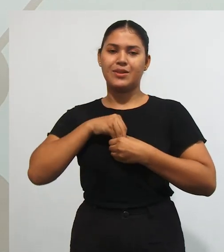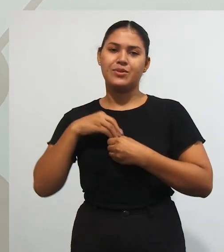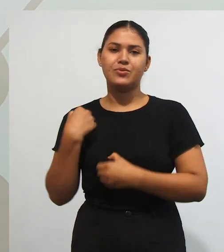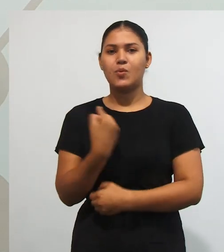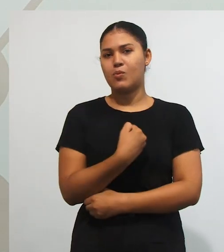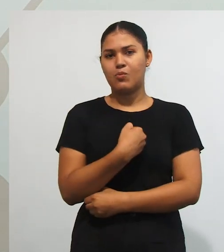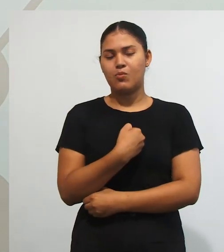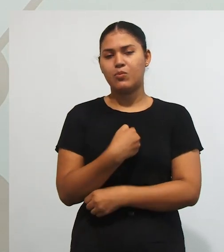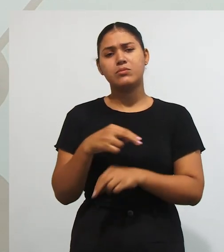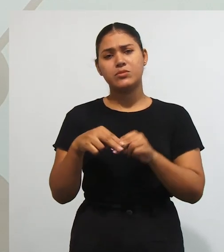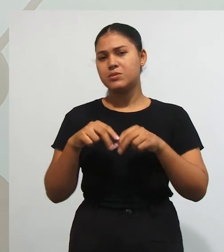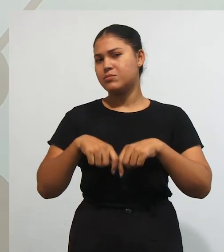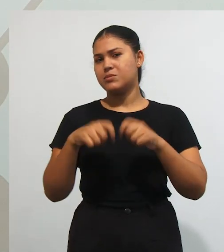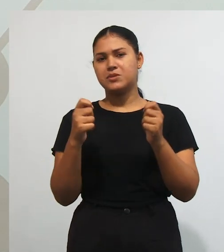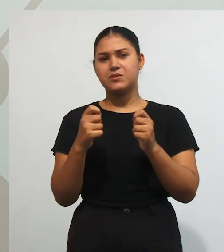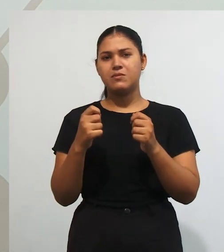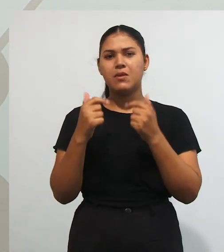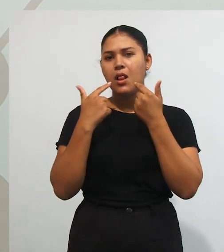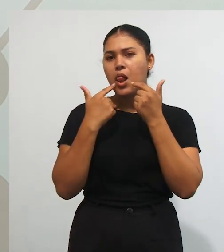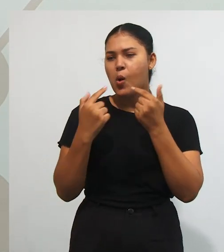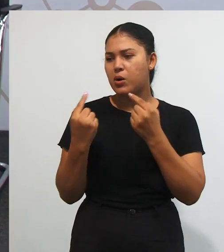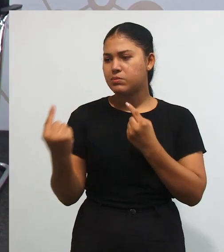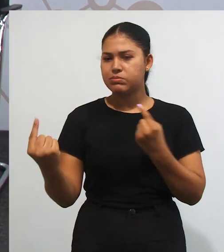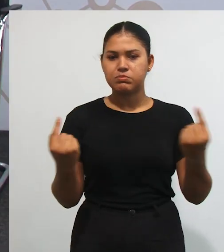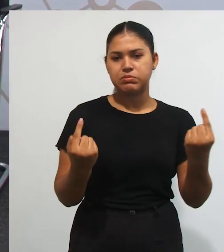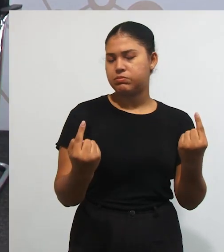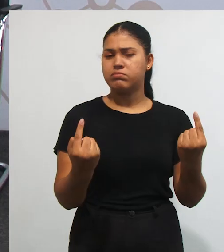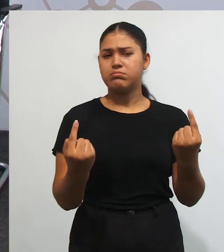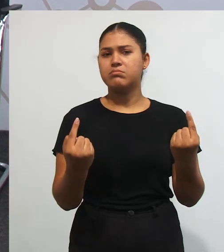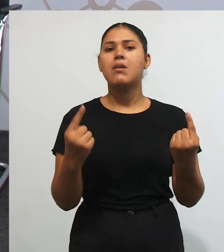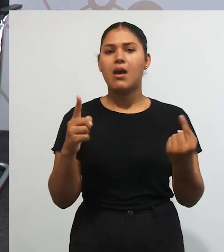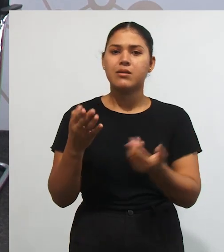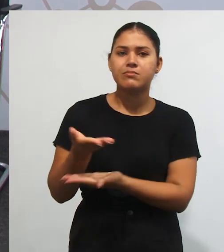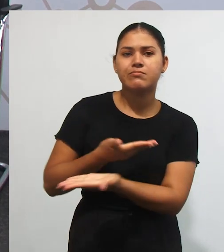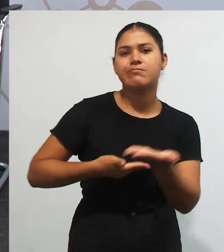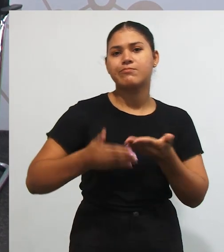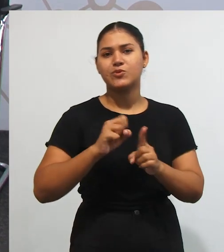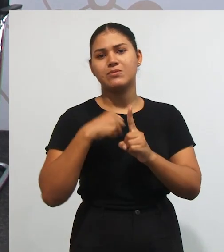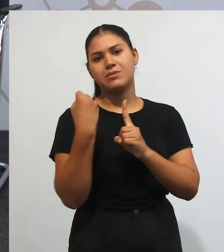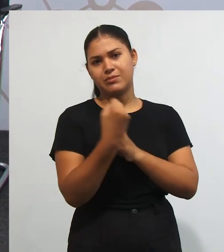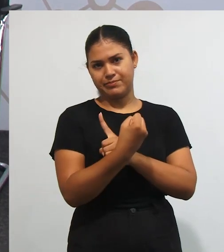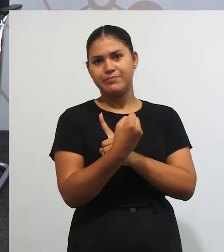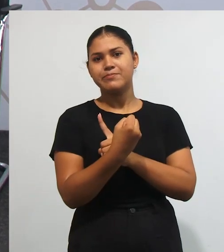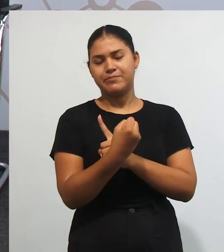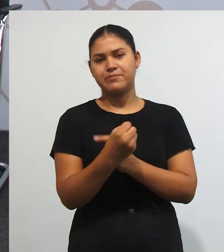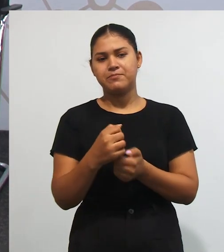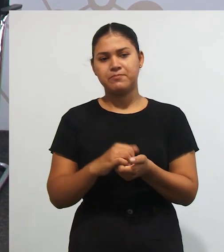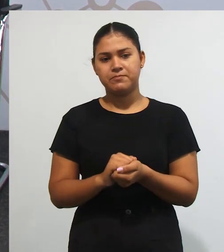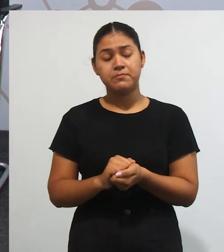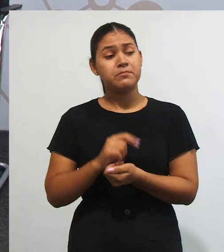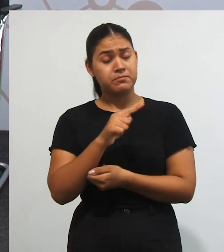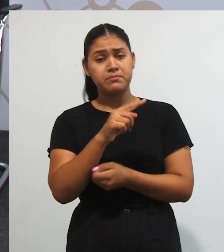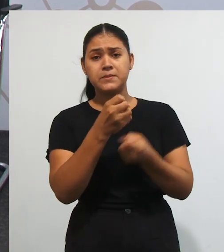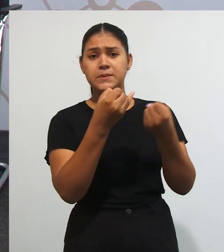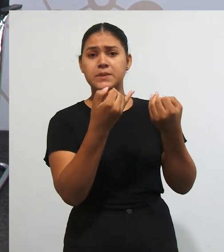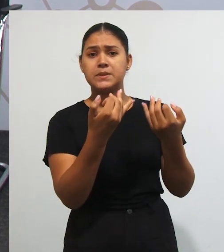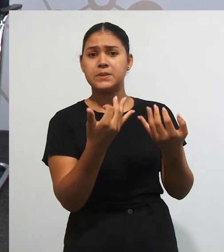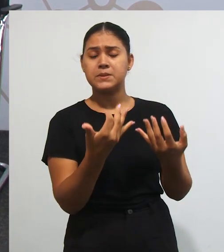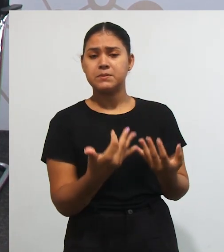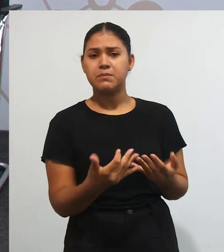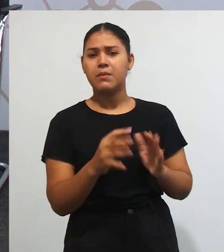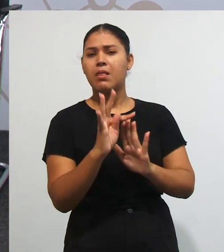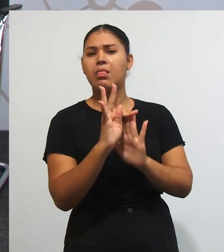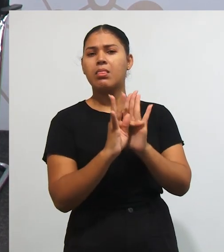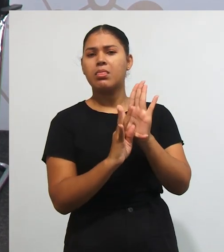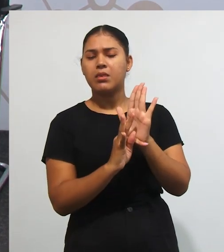considerada um ato individual, é um ato social. E o senhor destaca isso lá na sua tese também, quando diz a linguagem